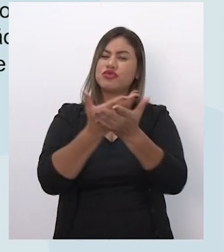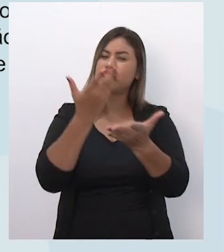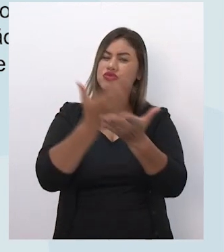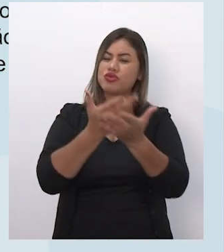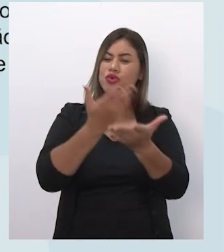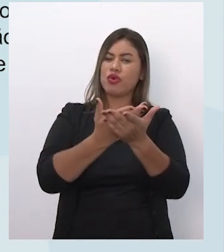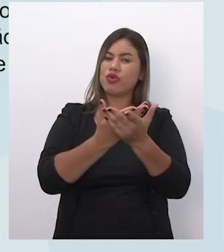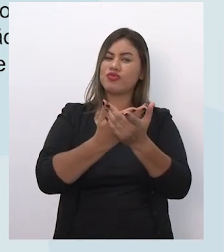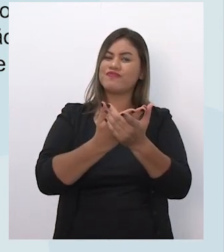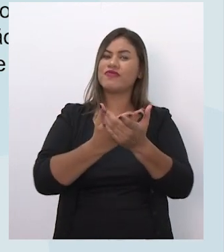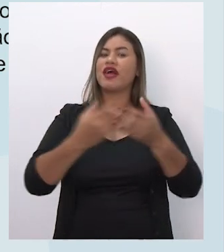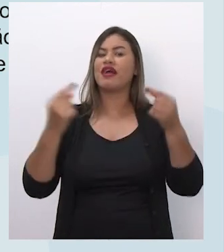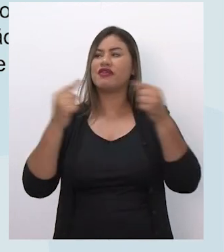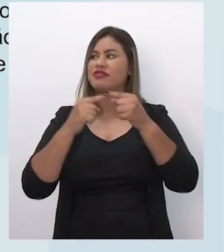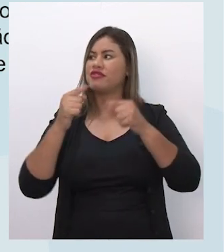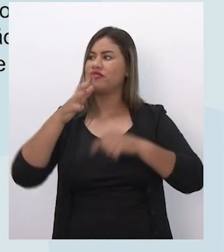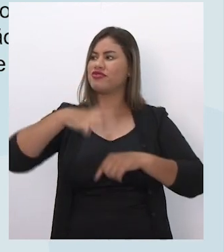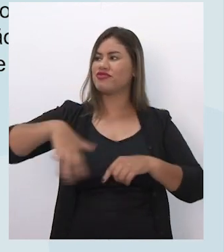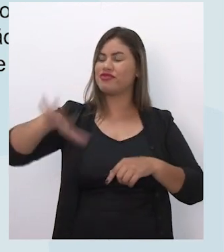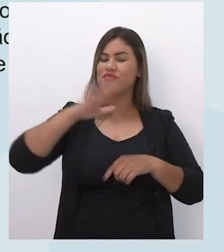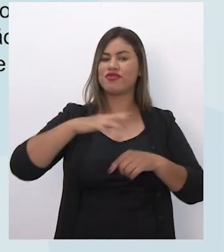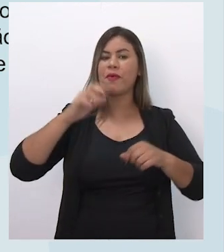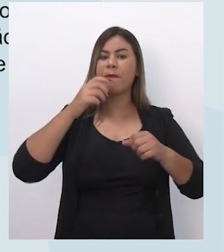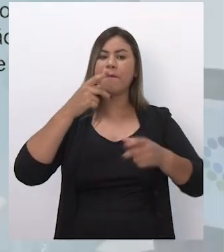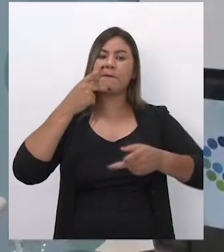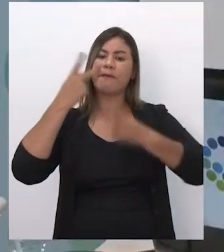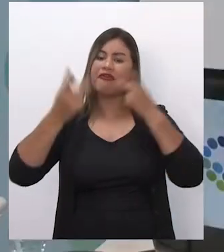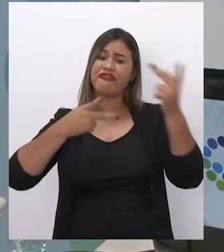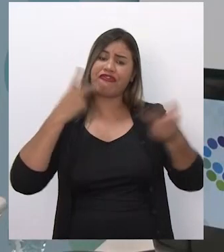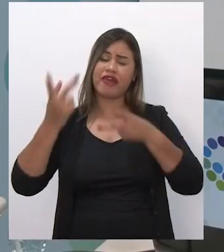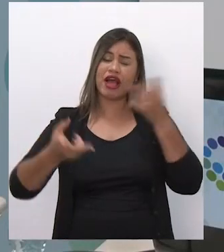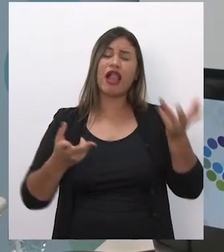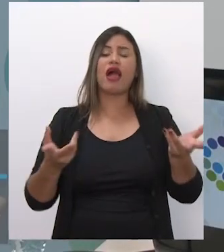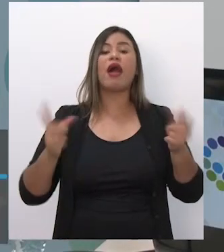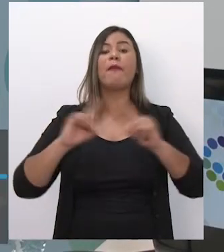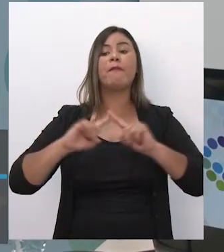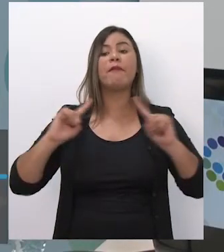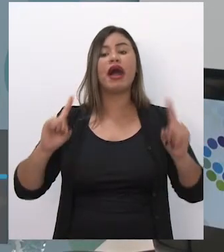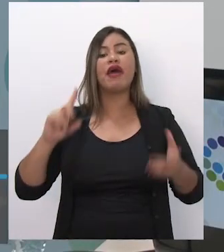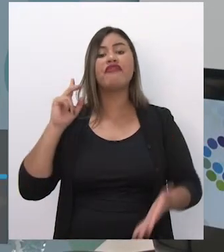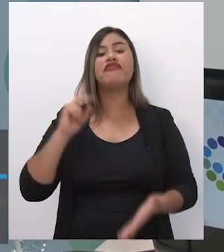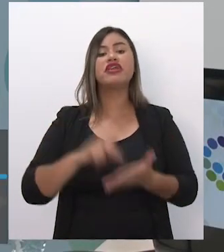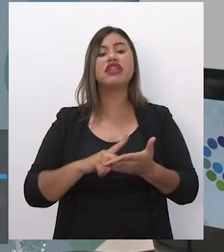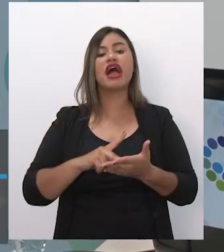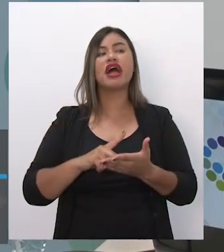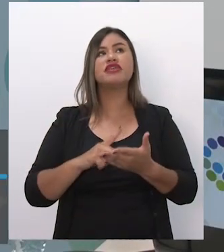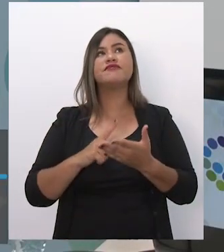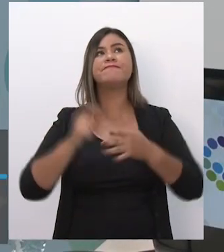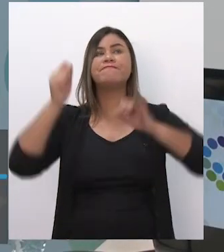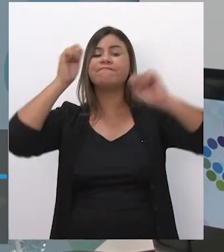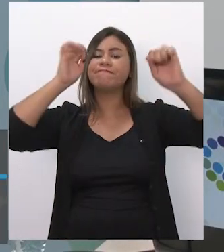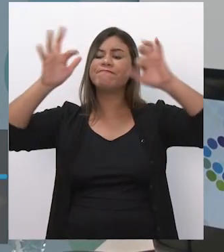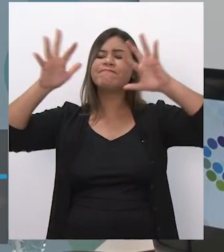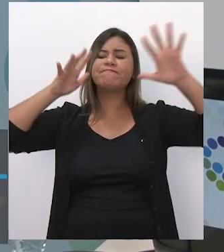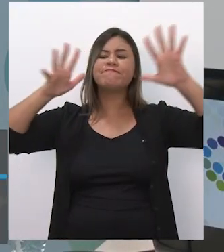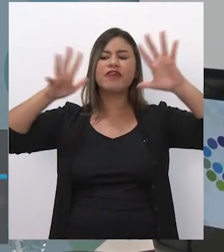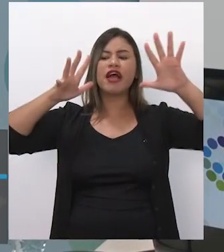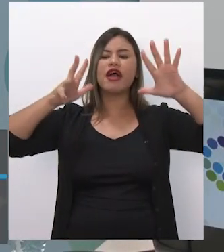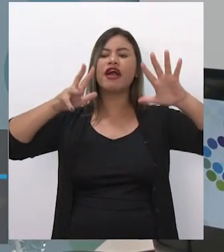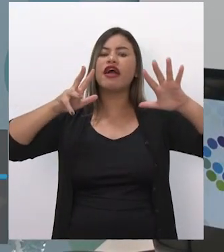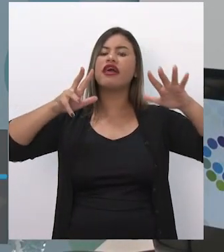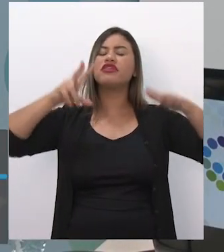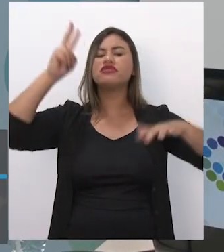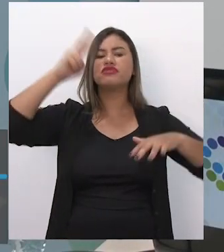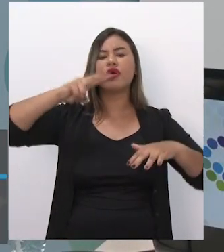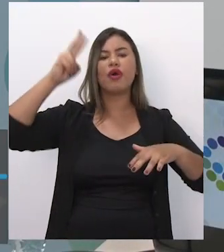que alguns mencionaram isso, né? Na verdade, refletindo historicamente sobre a sociedade a qual vive, então,